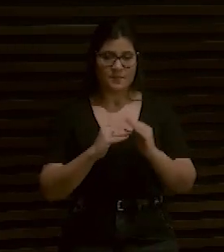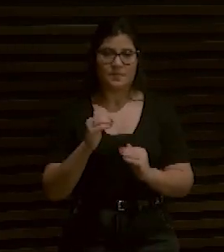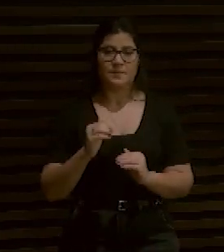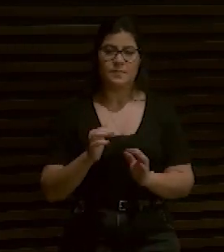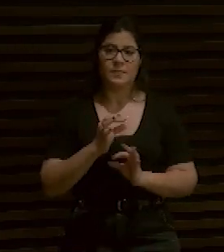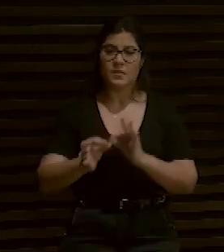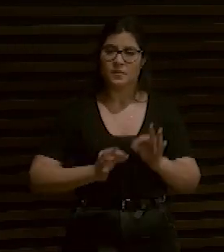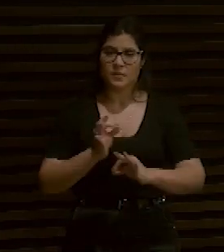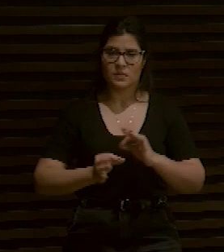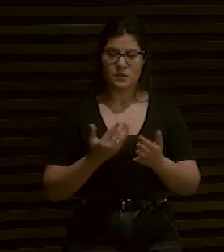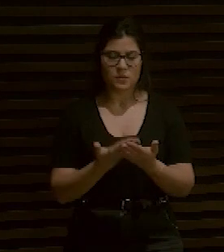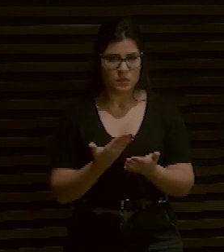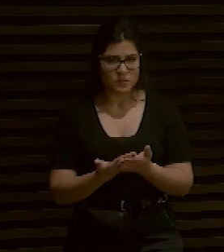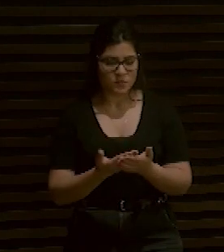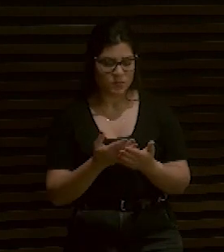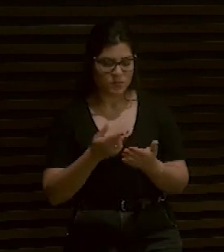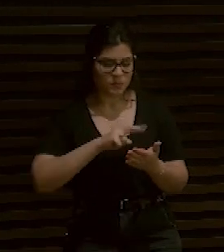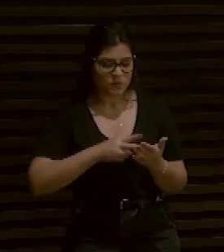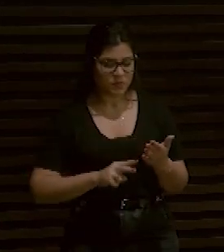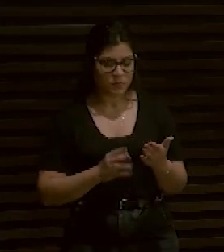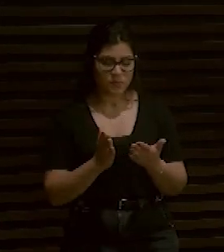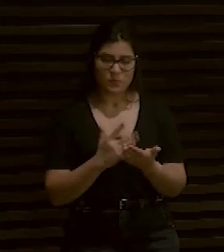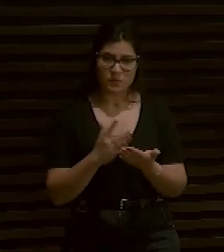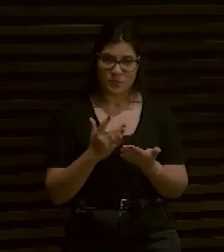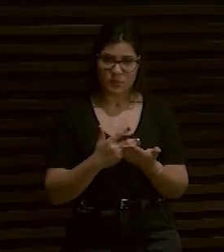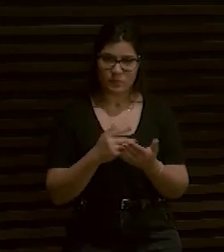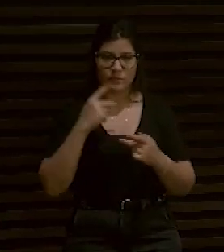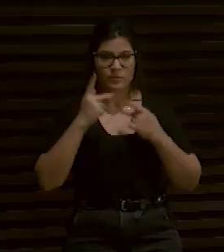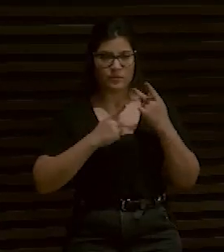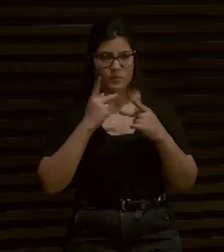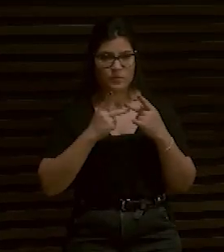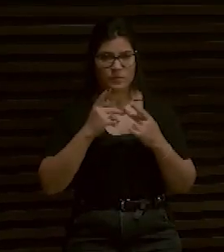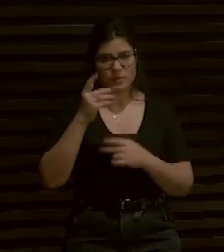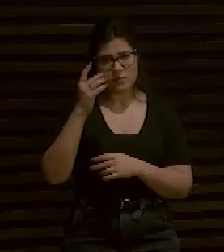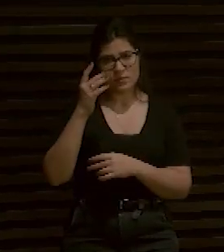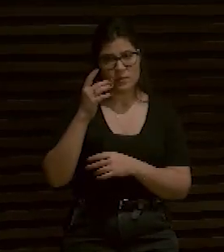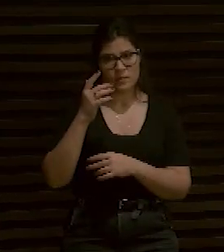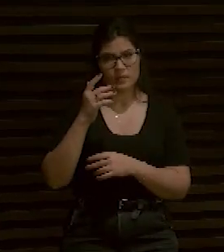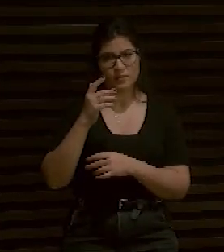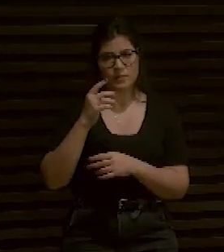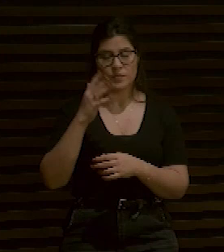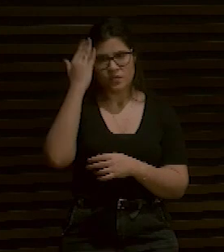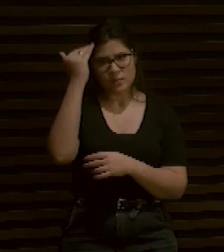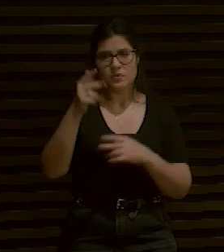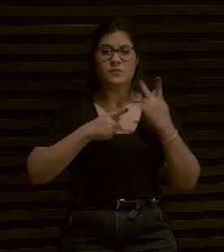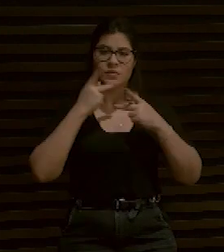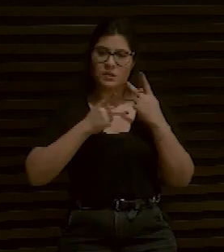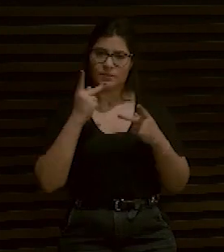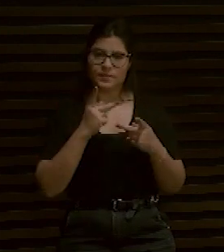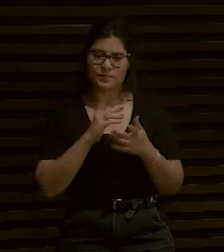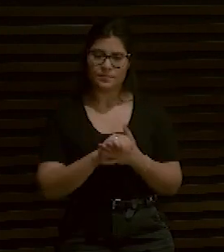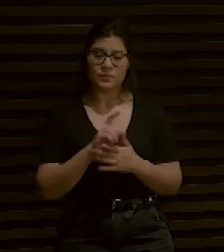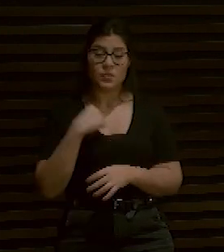Preparando esse estudo, eu estava lendo um livro de John Stott, e ele fez uma citação de um irmão chamado David Smith, que fala assim, abre aspas,